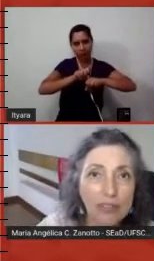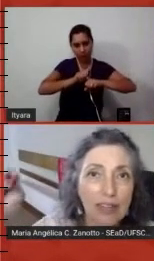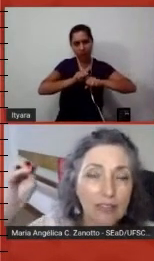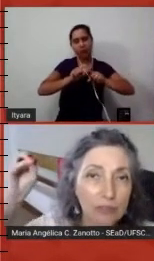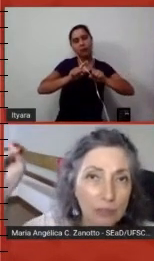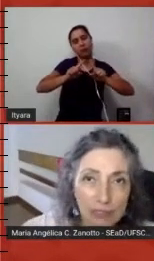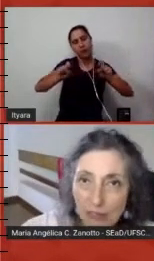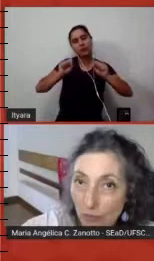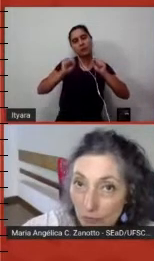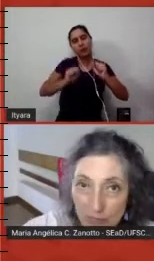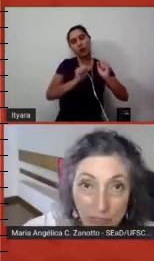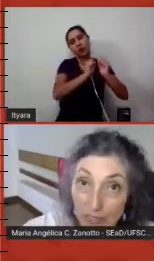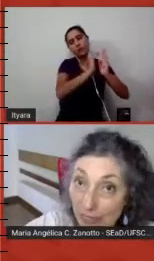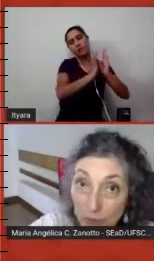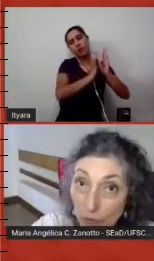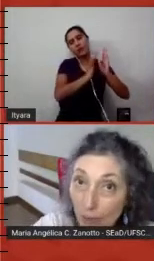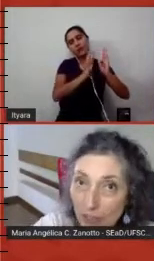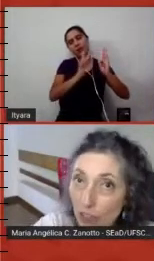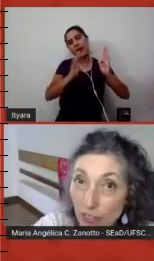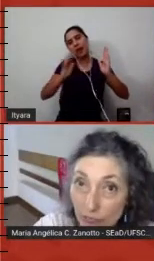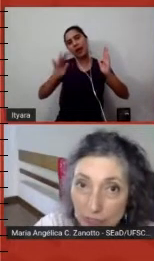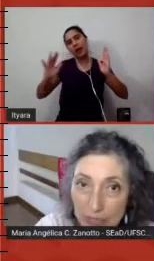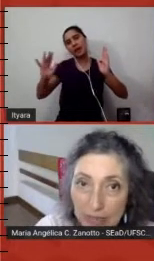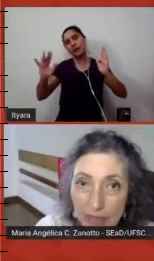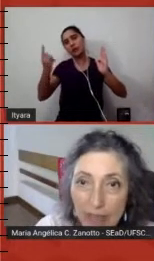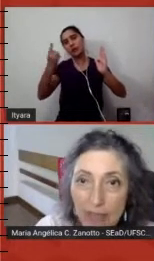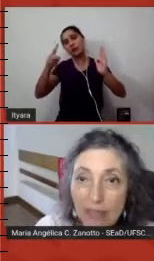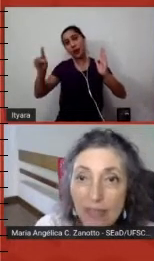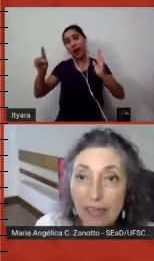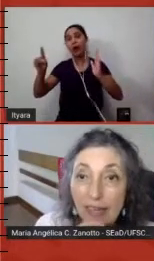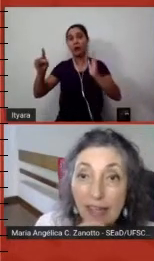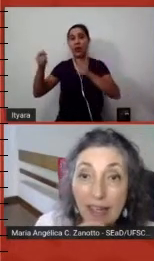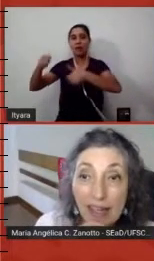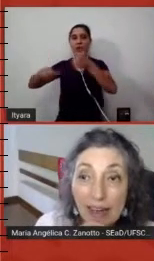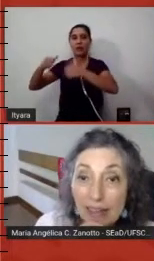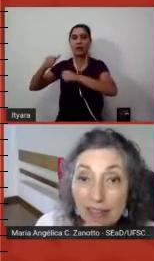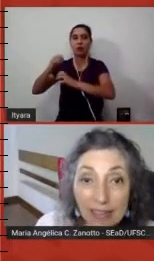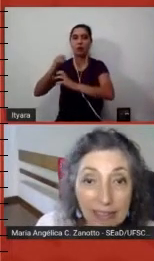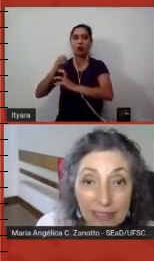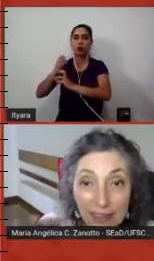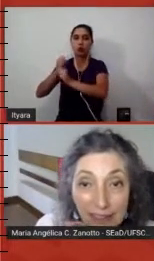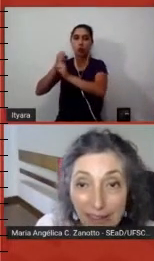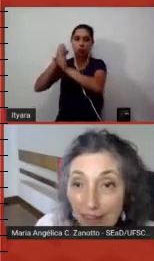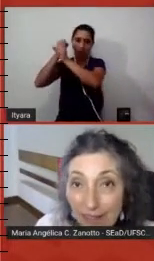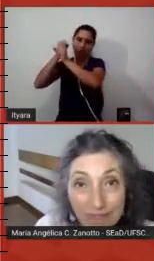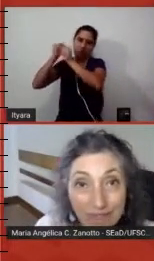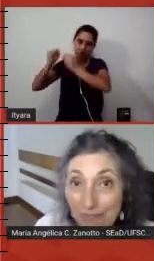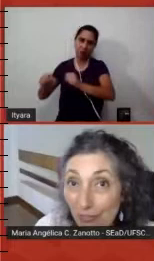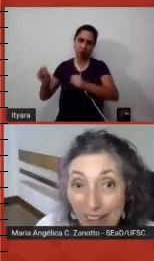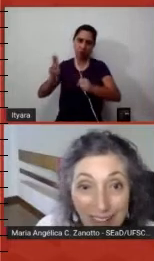final no processo de avaliação somativa, né? Ela tem